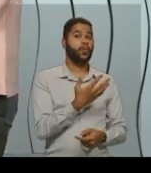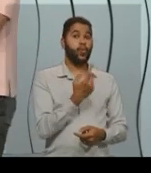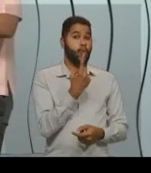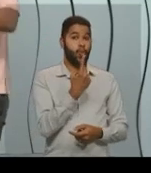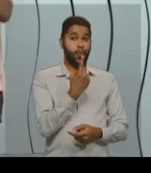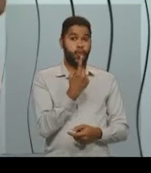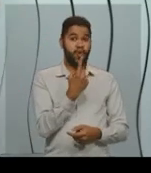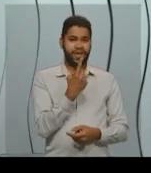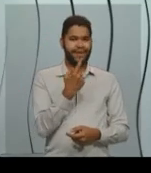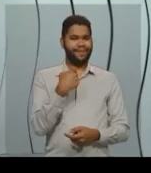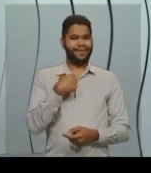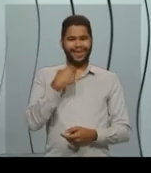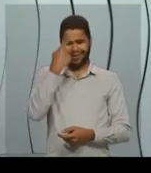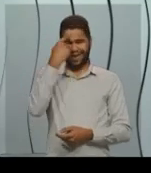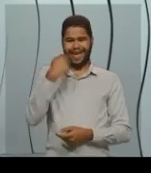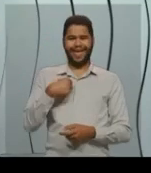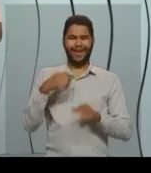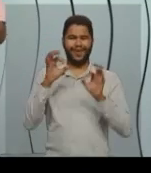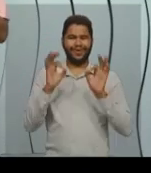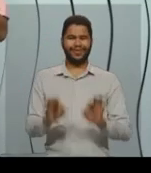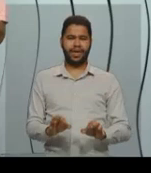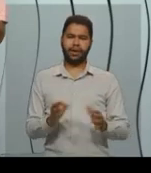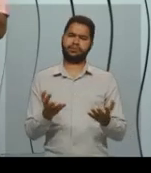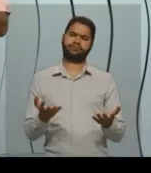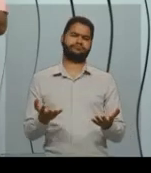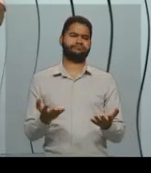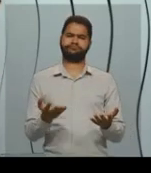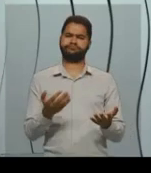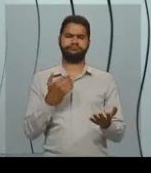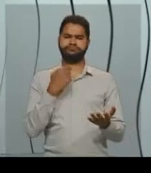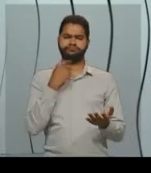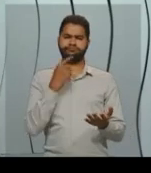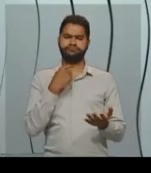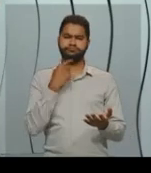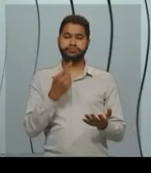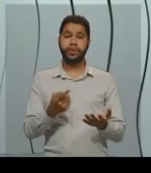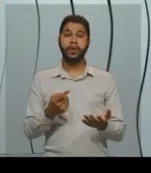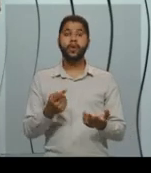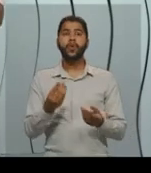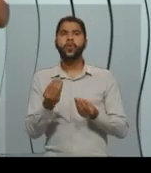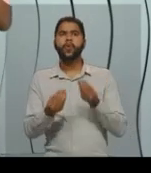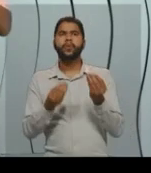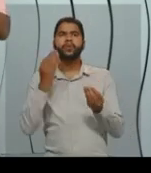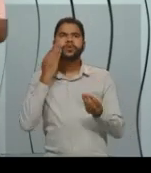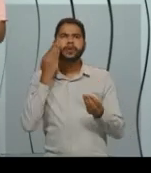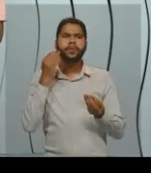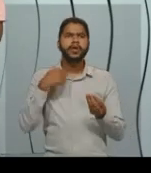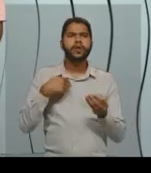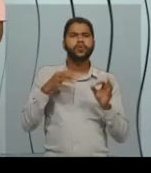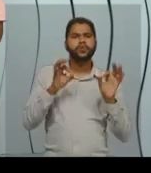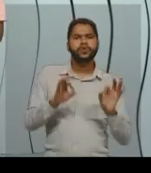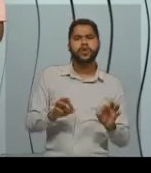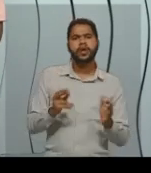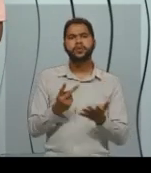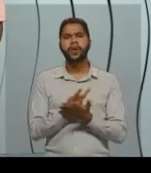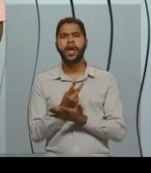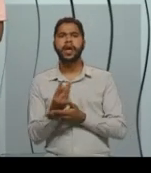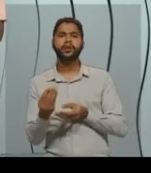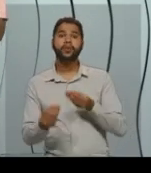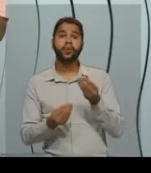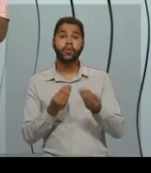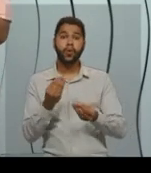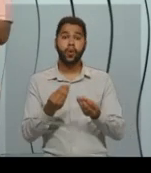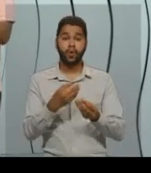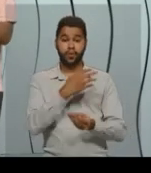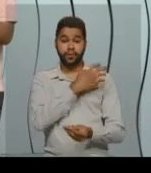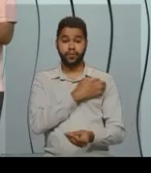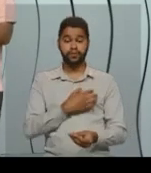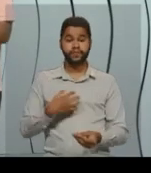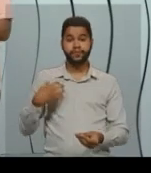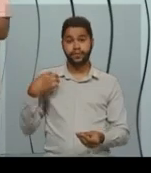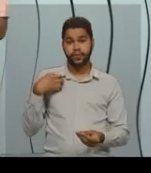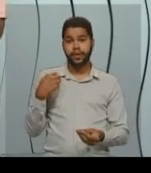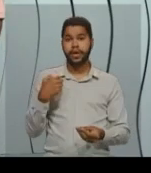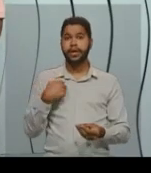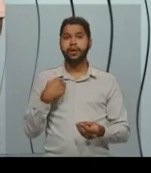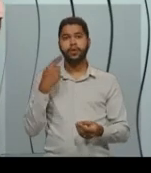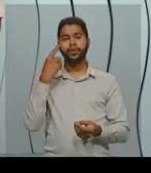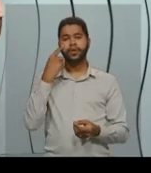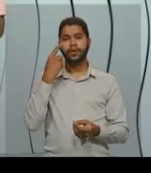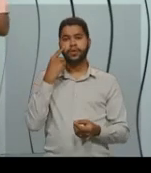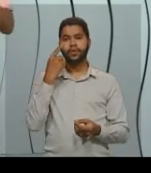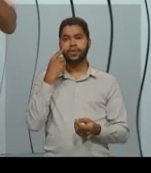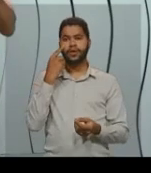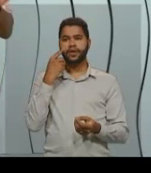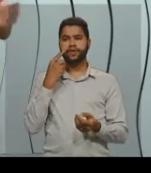E qual é o critério para saber se eu estou ou não fazendo a coisa certa? Aristóteles diz, eu tenho que calcular o